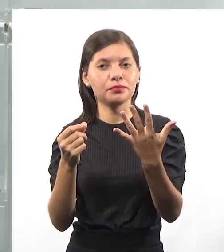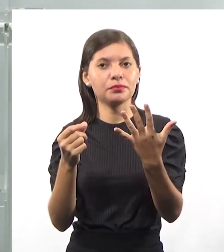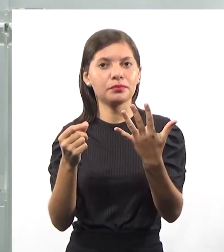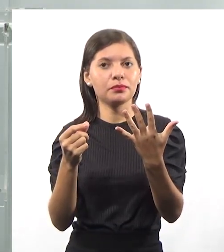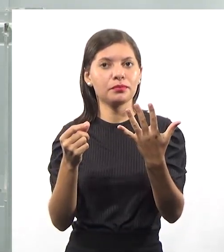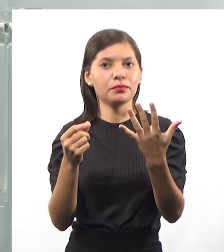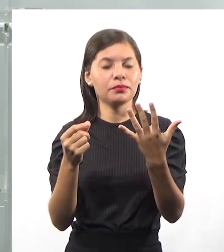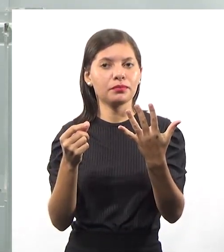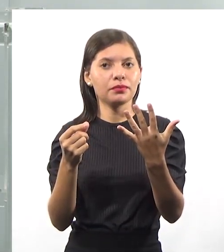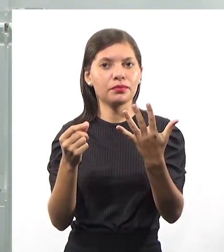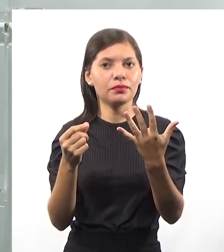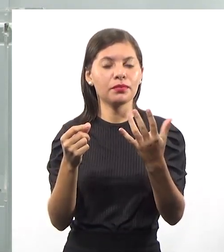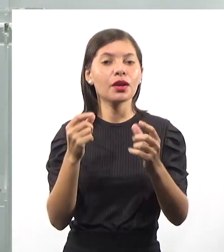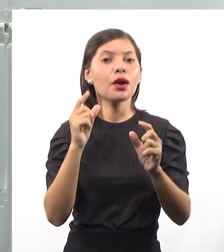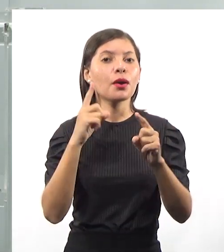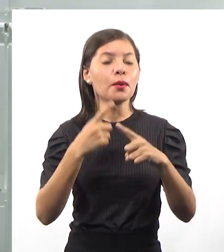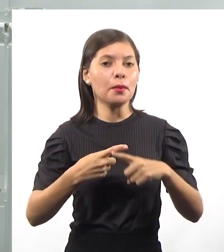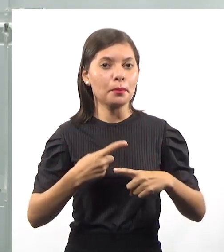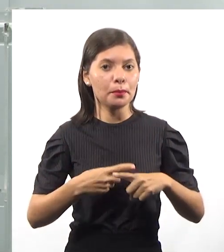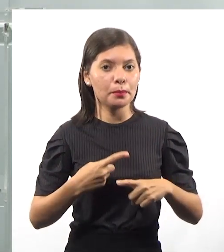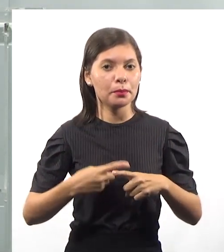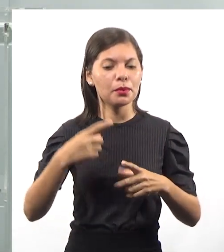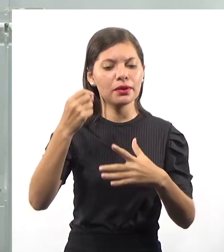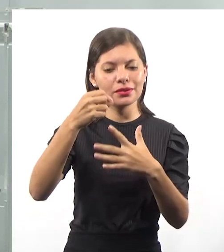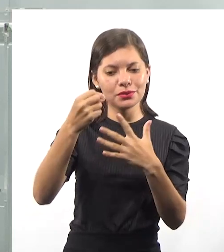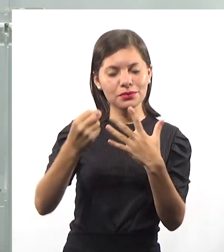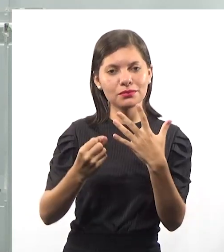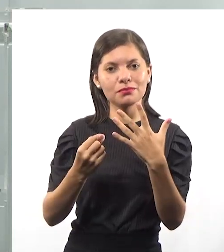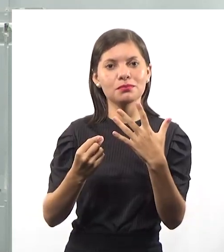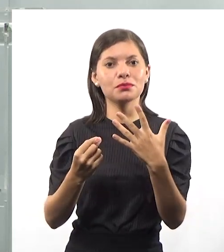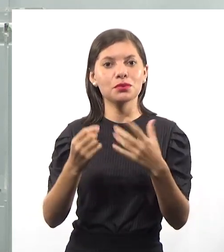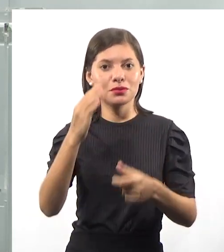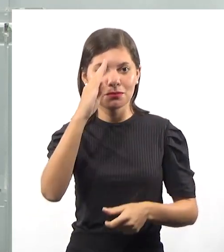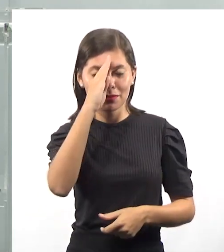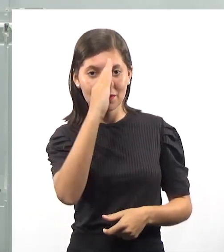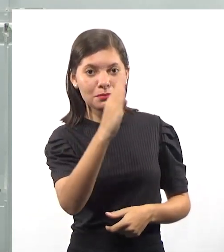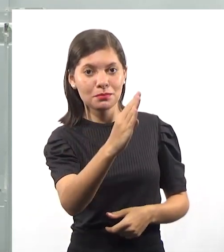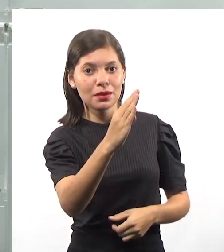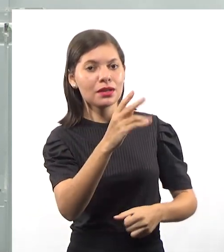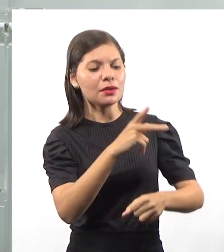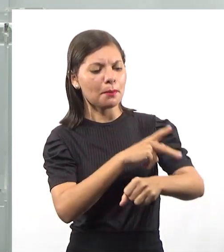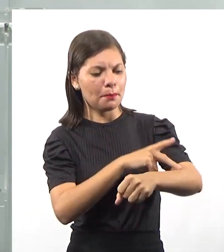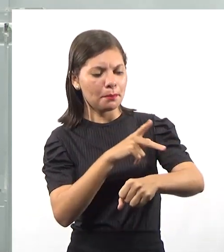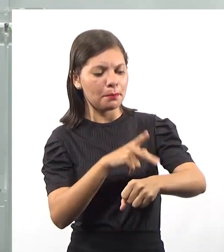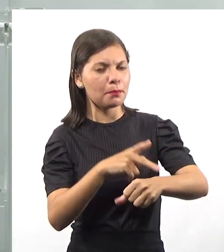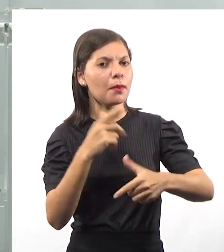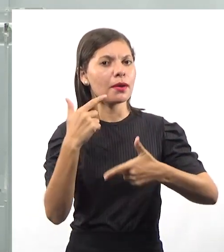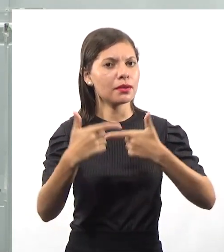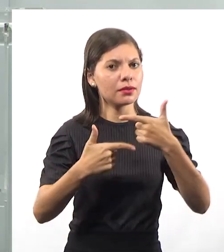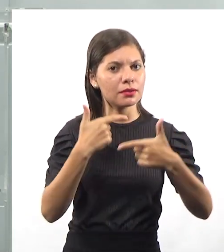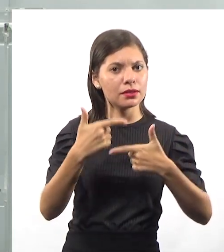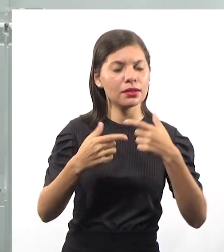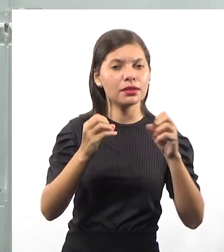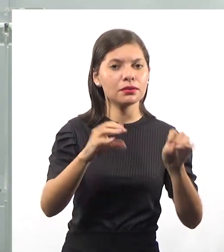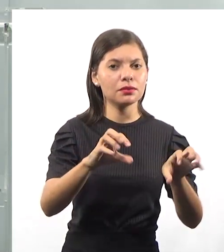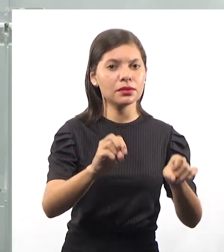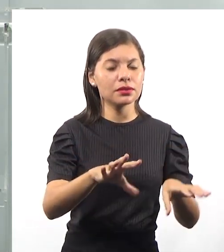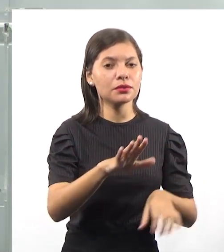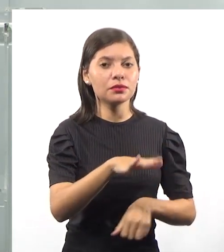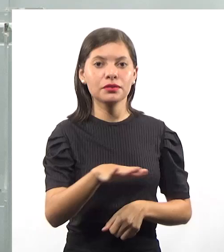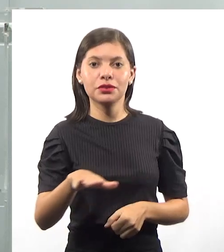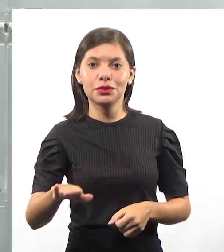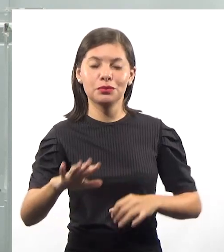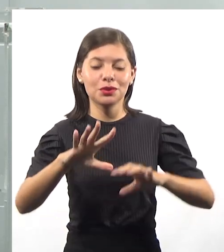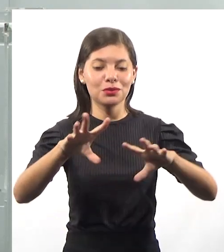assim dispostos na BNCC. Porque esses são os tópicos principais que o pedagogo vai trabalhar na